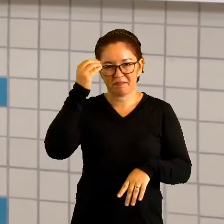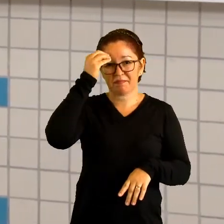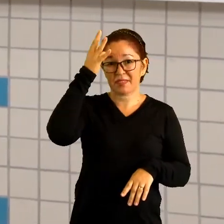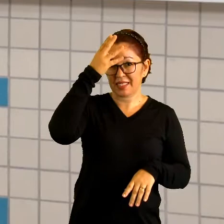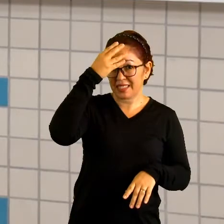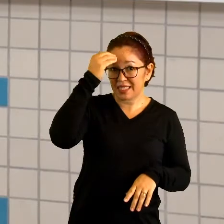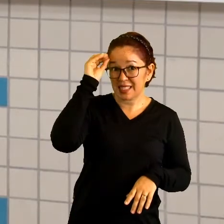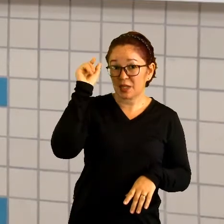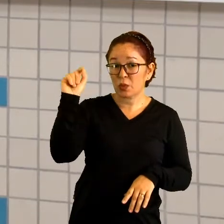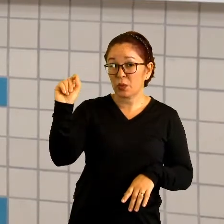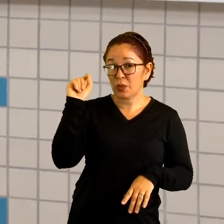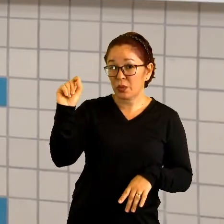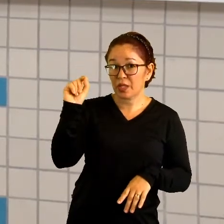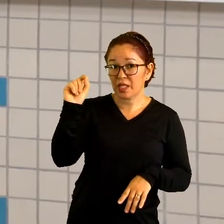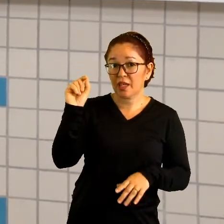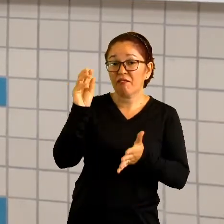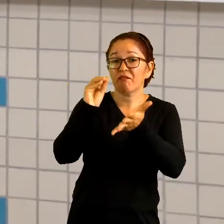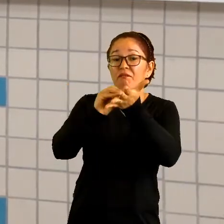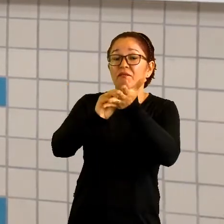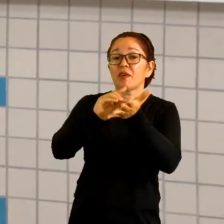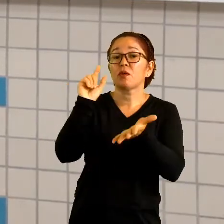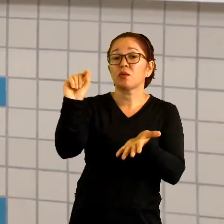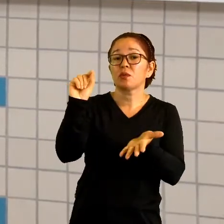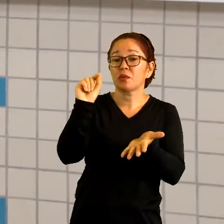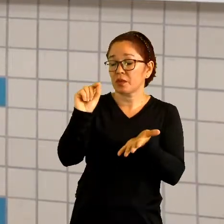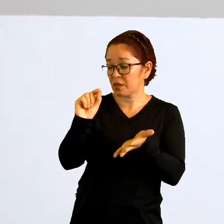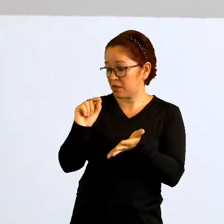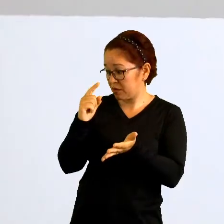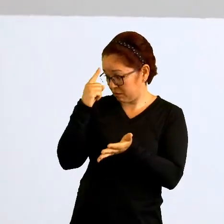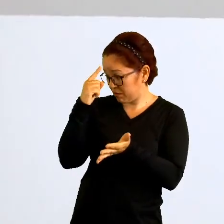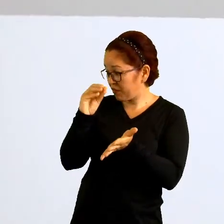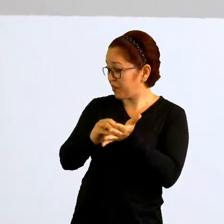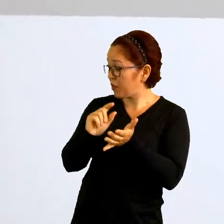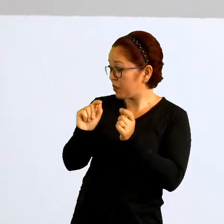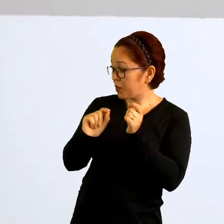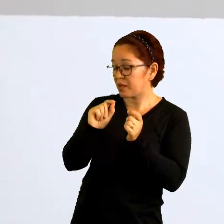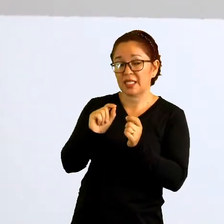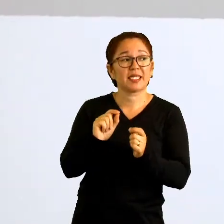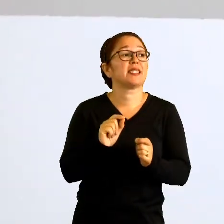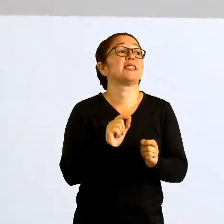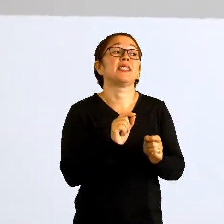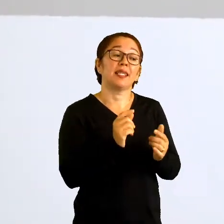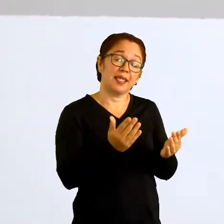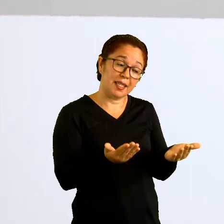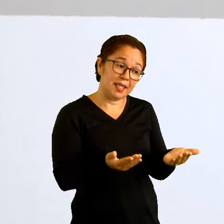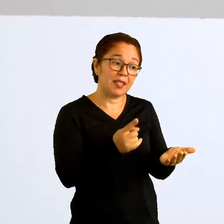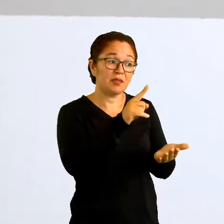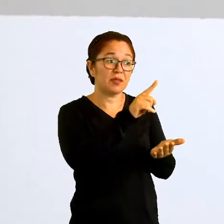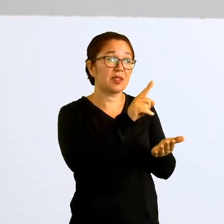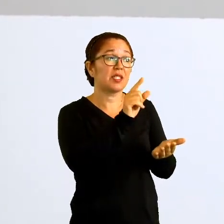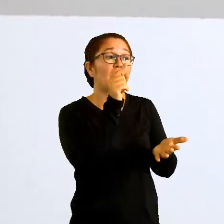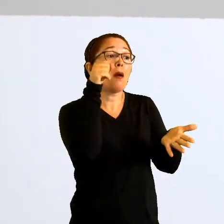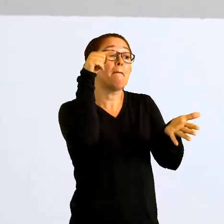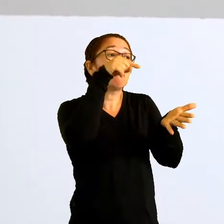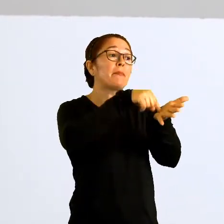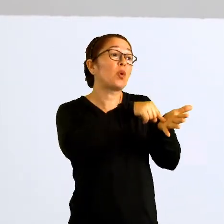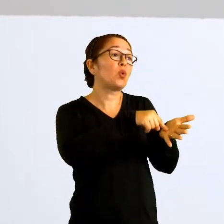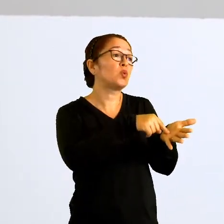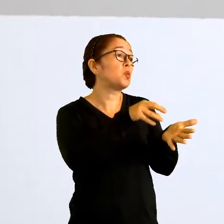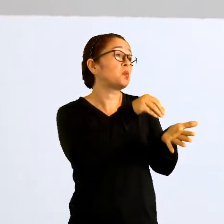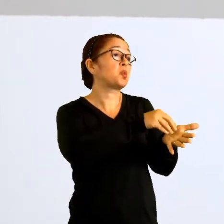frase? Esqueci de alguma coisa, Fava? Esqueceu, professora, esqueceu do ponto